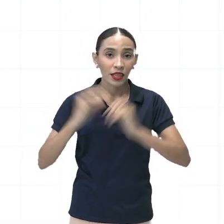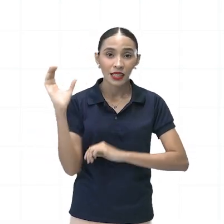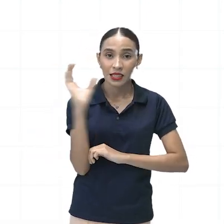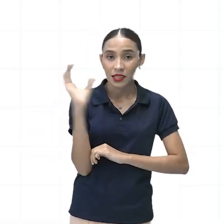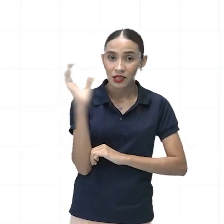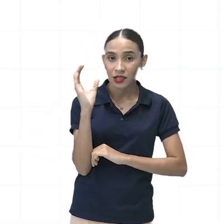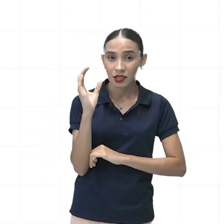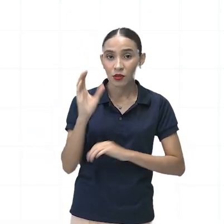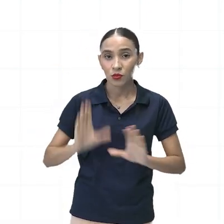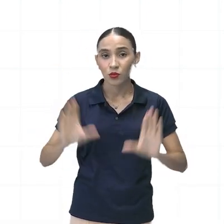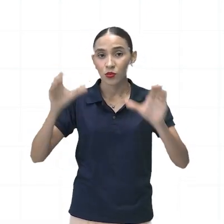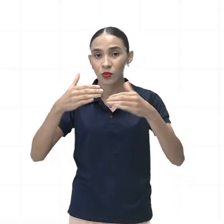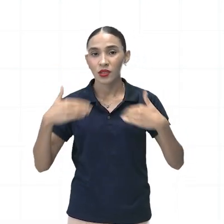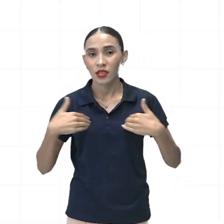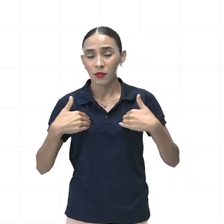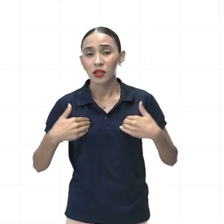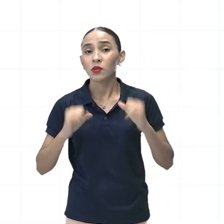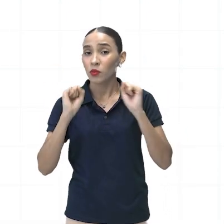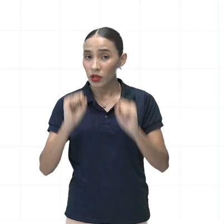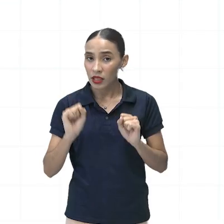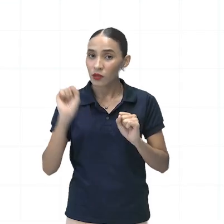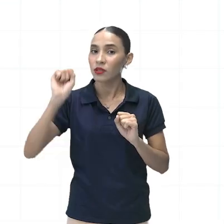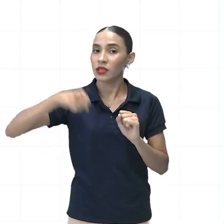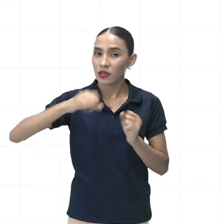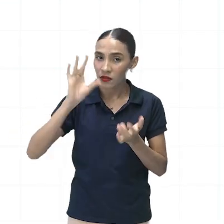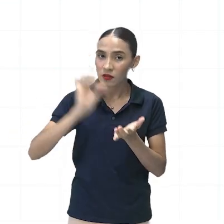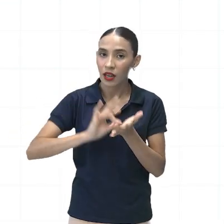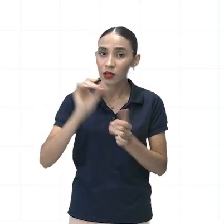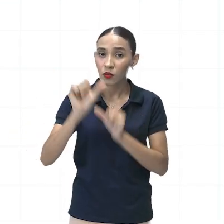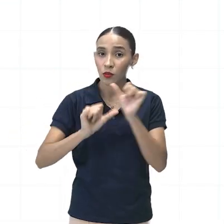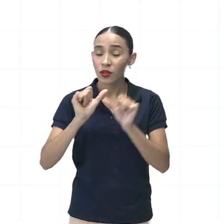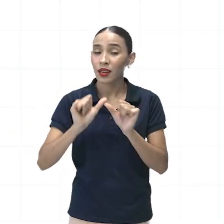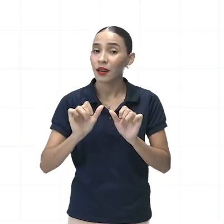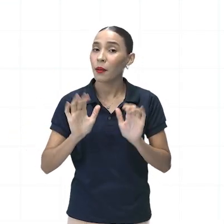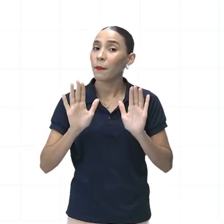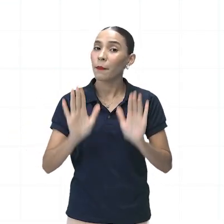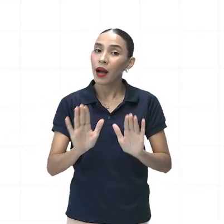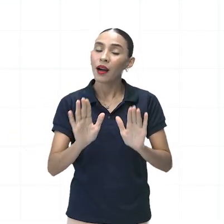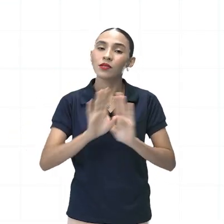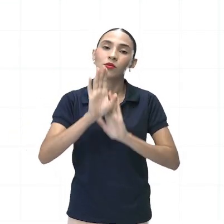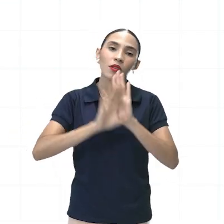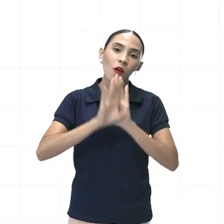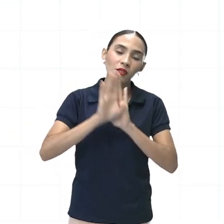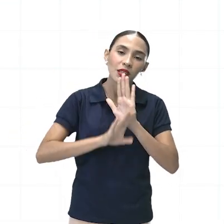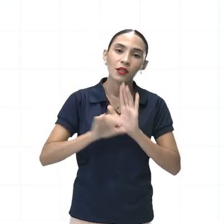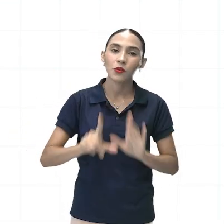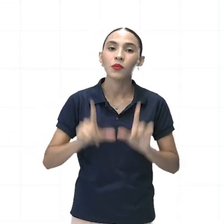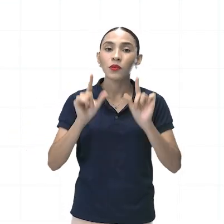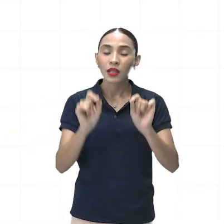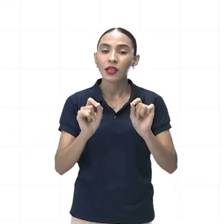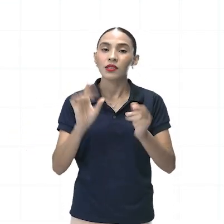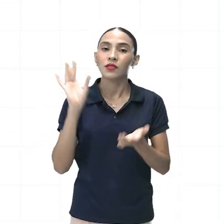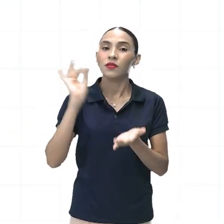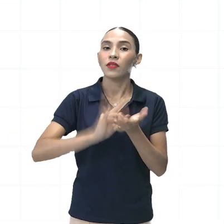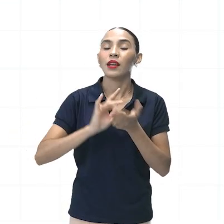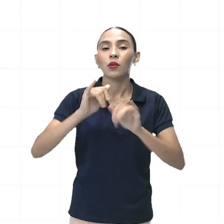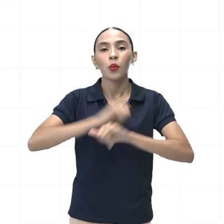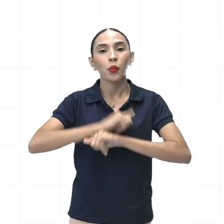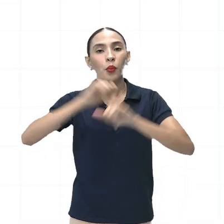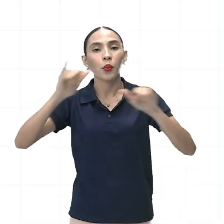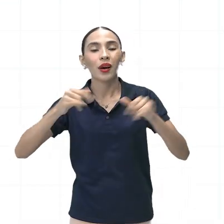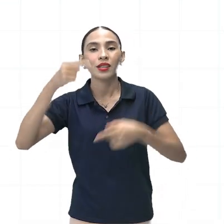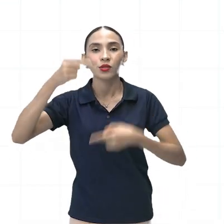de que as espécies poderiam passar por transformações. Entretanto, este conceito ele foi, de fato,